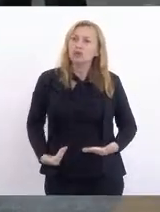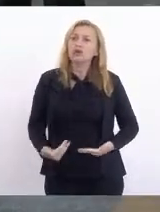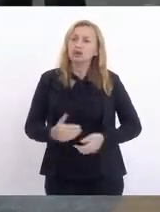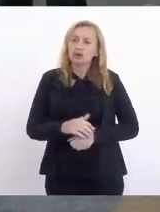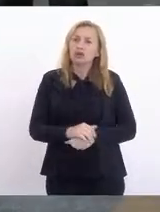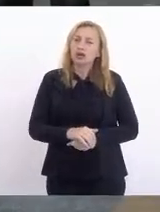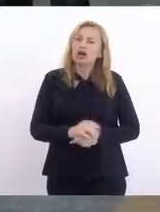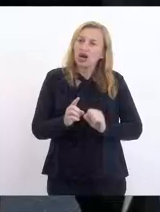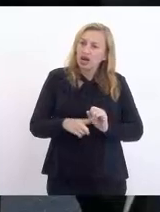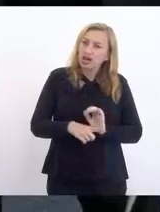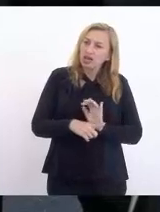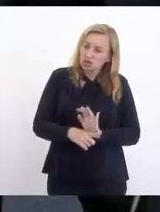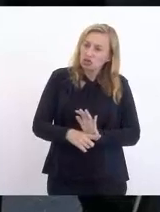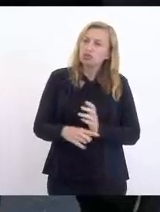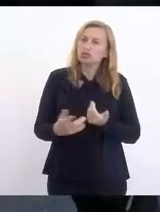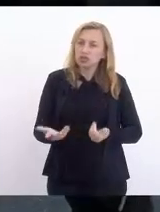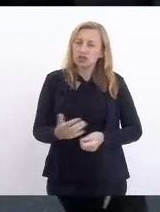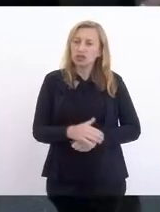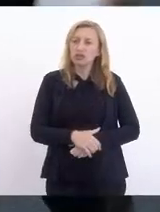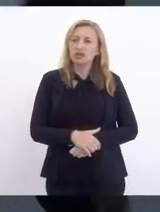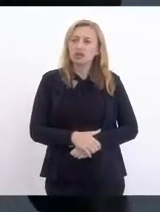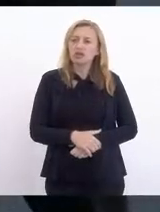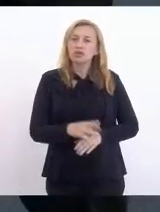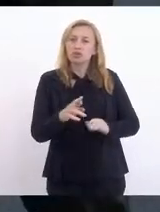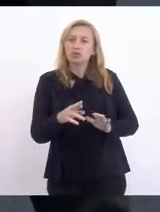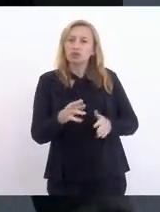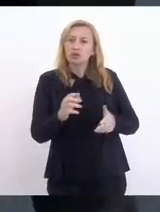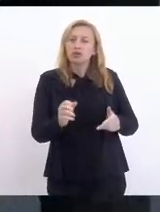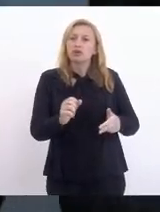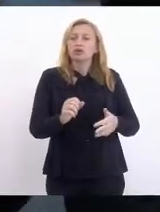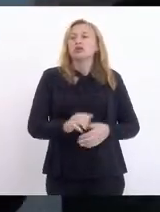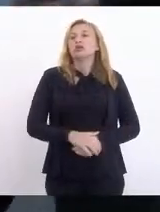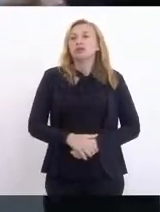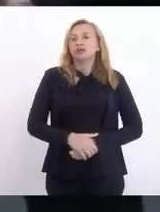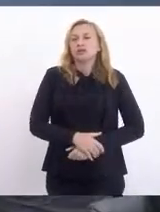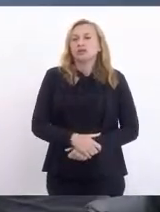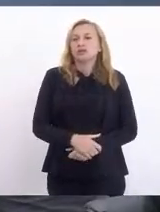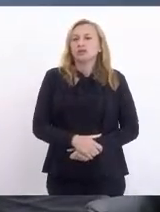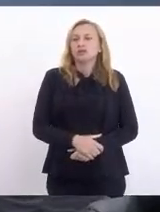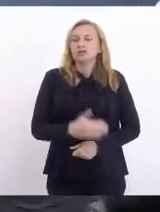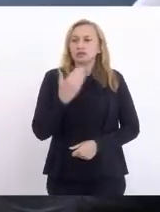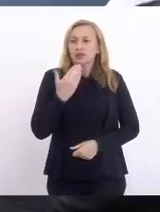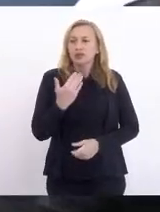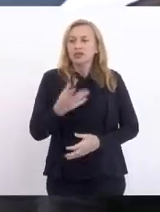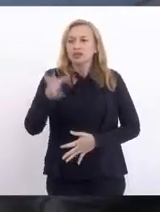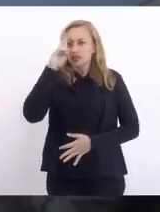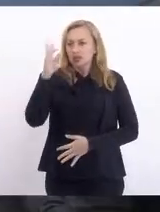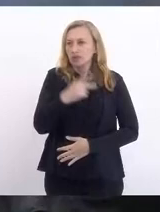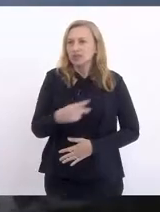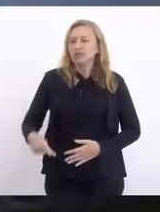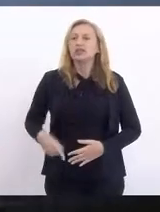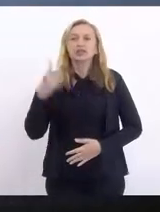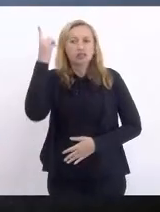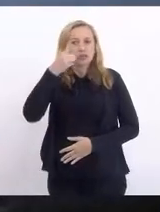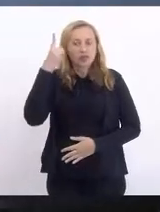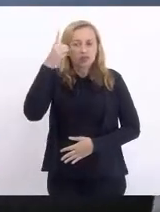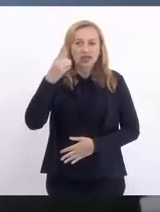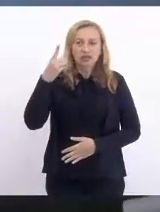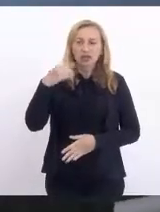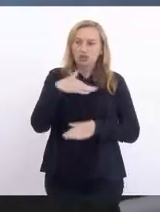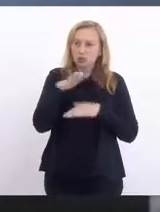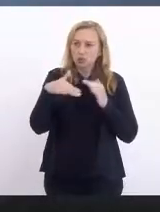saneia né os exageros dos atos executivos passa pela o presidente deputados e